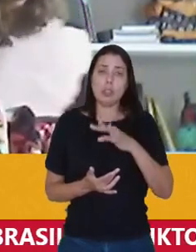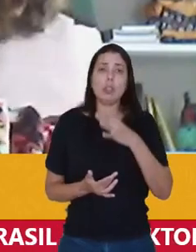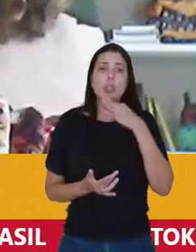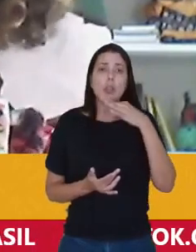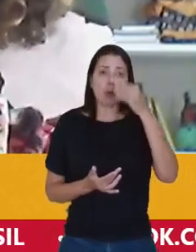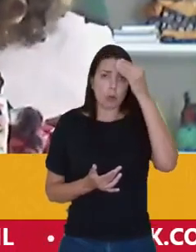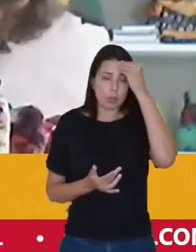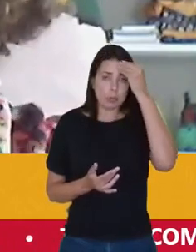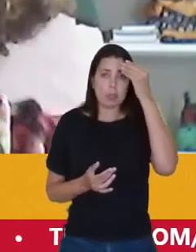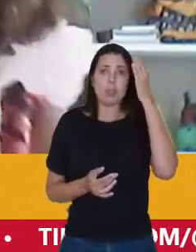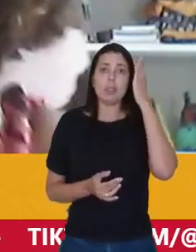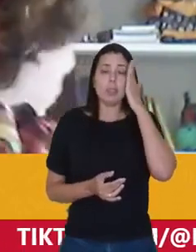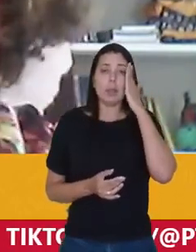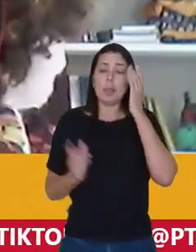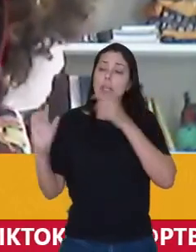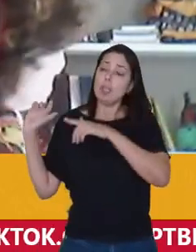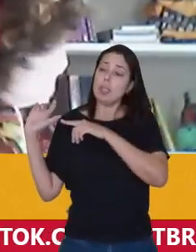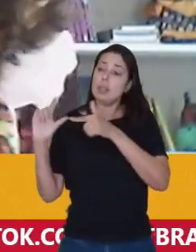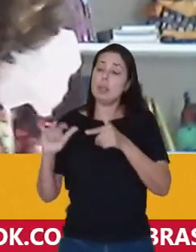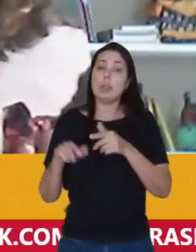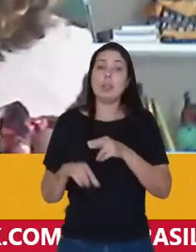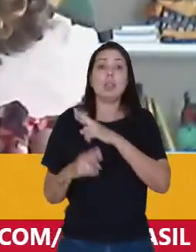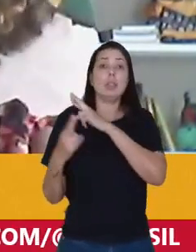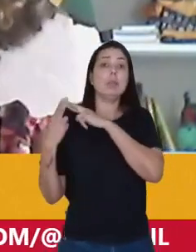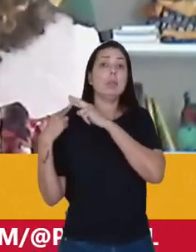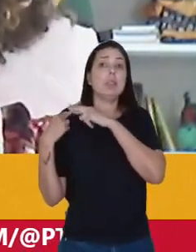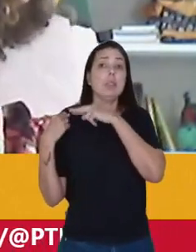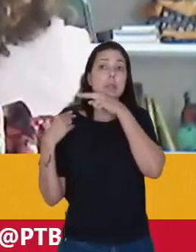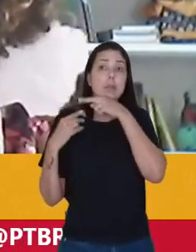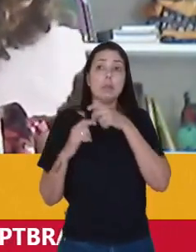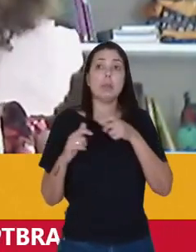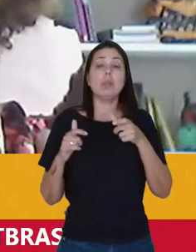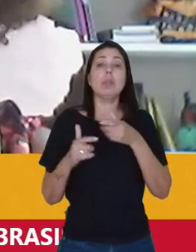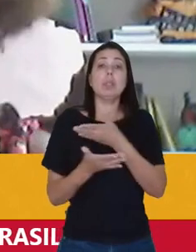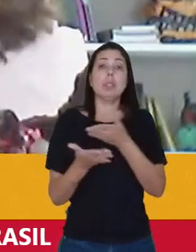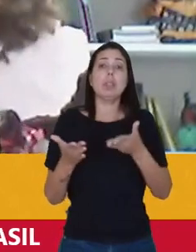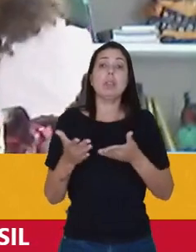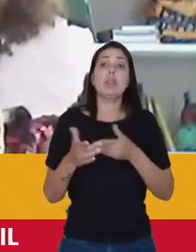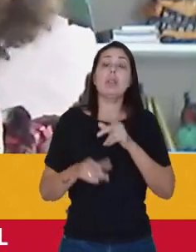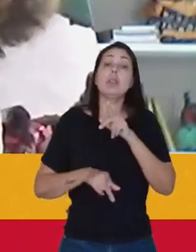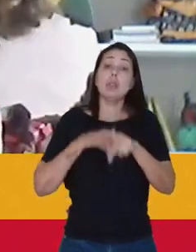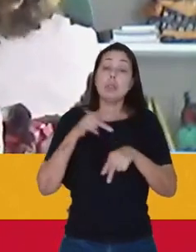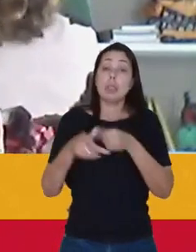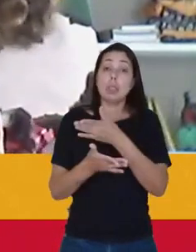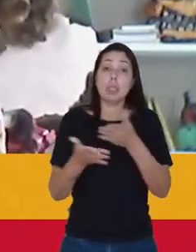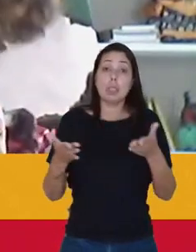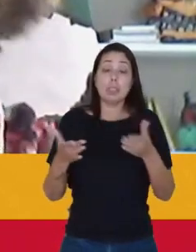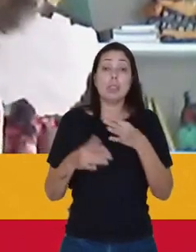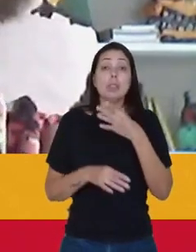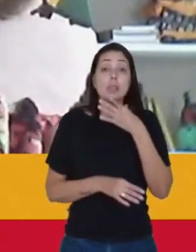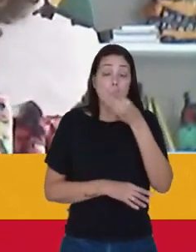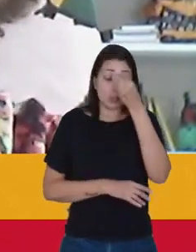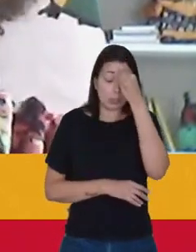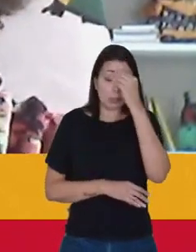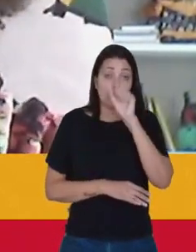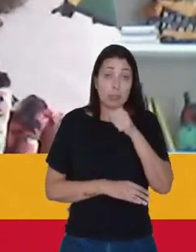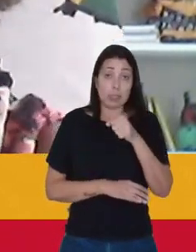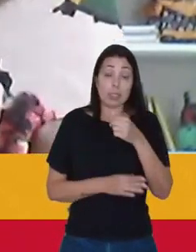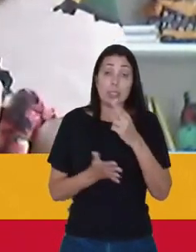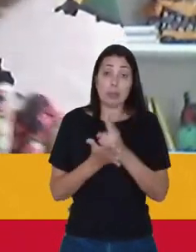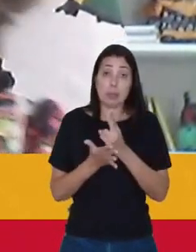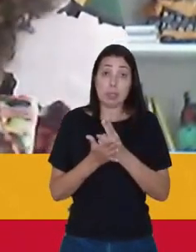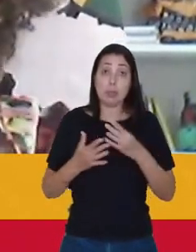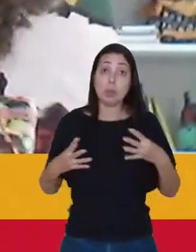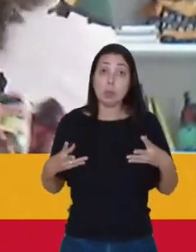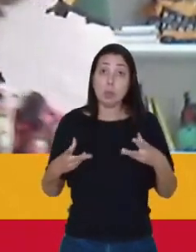saberes tradicionais, responsáveis por grande parte da manutenção desses conhecimentos que, apesar